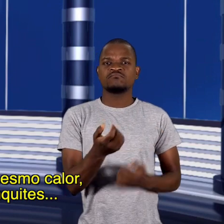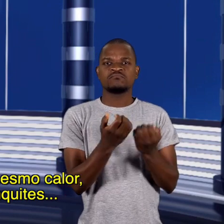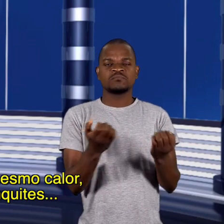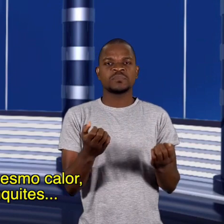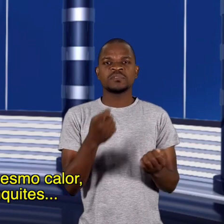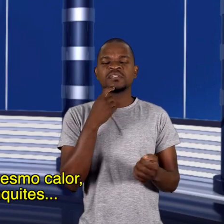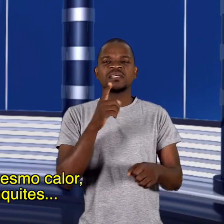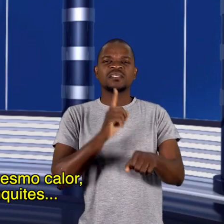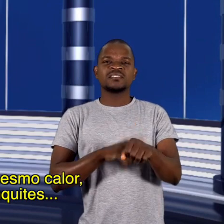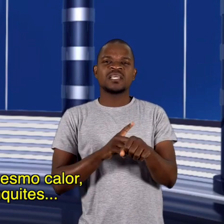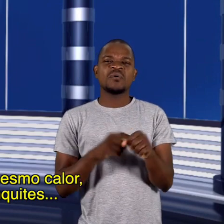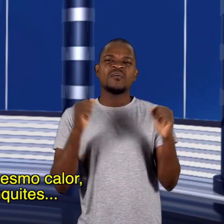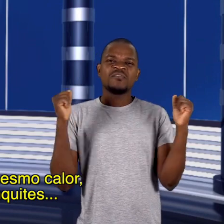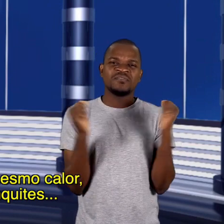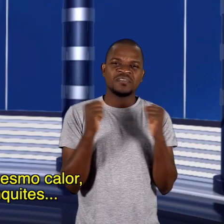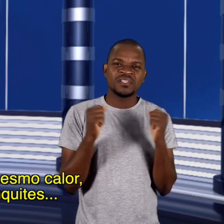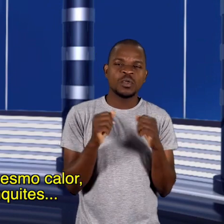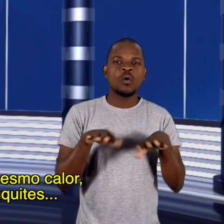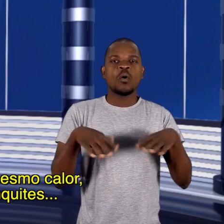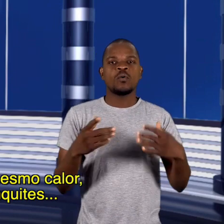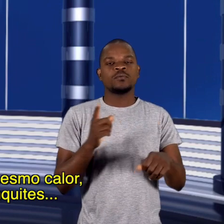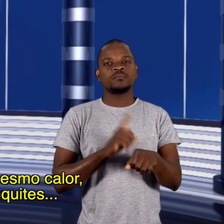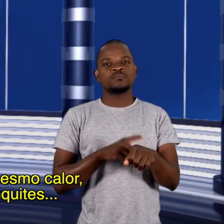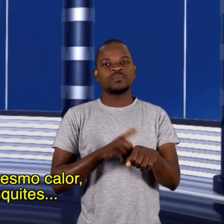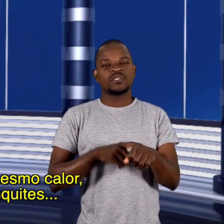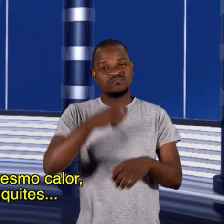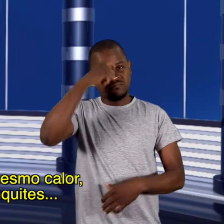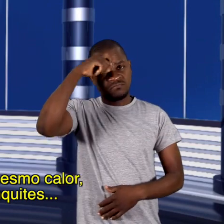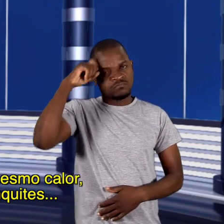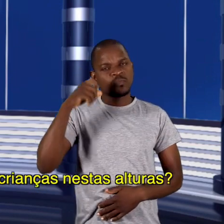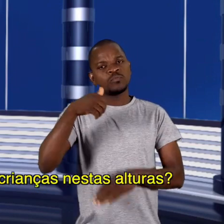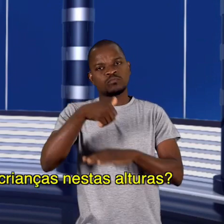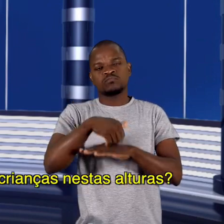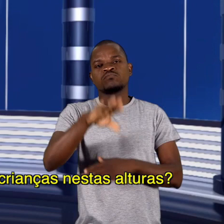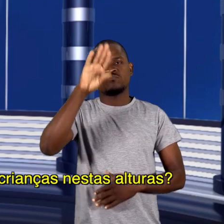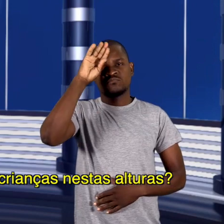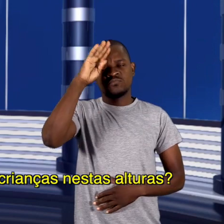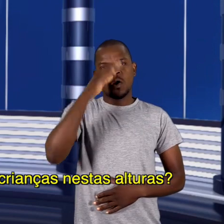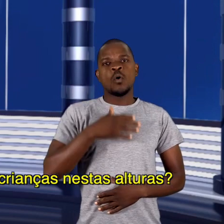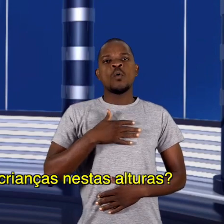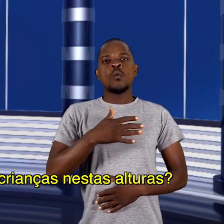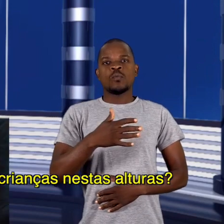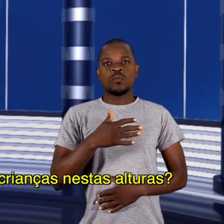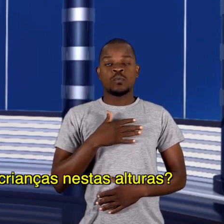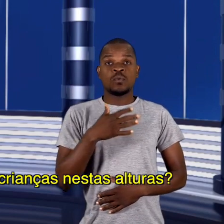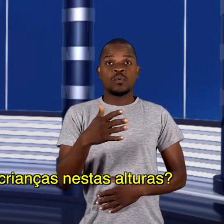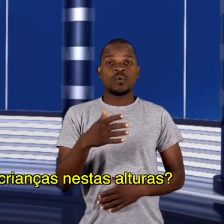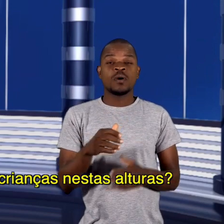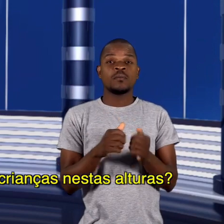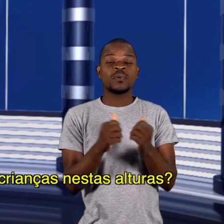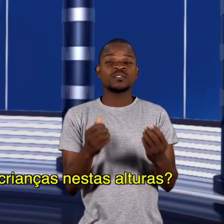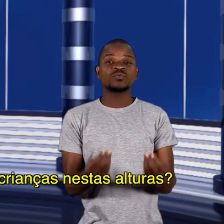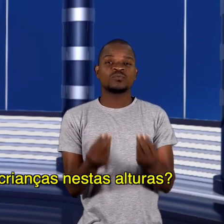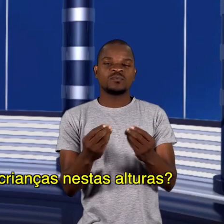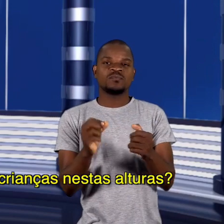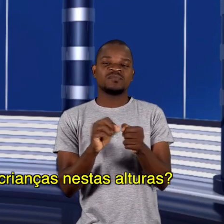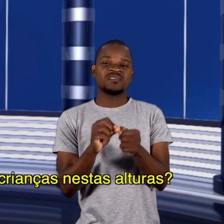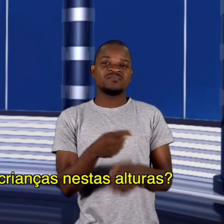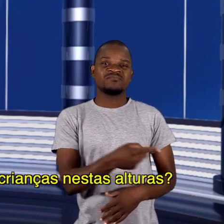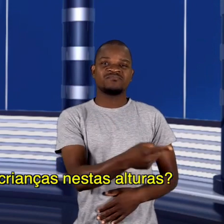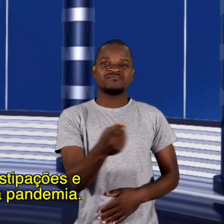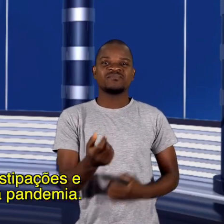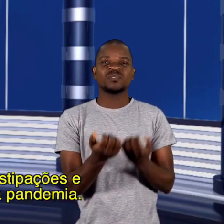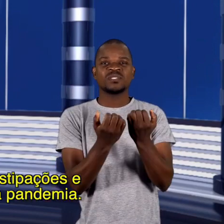calor elas fazem pneumonia, fazem bronquites e tudo mais. Então, qual é o tratamento que nós vamos dar a estas crianças nesta altura?